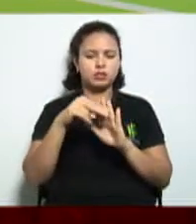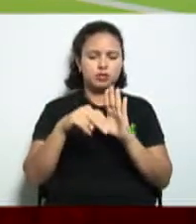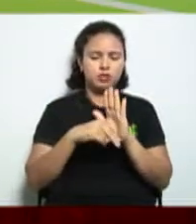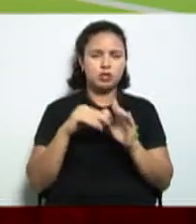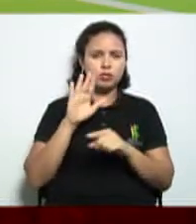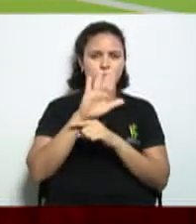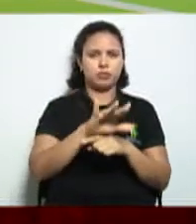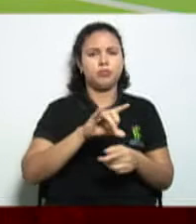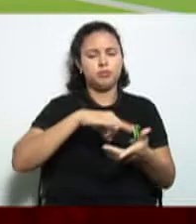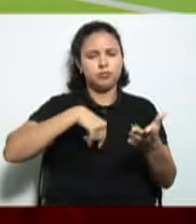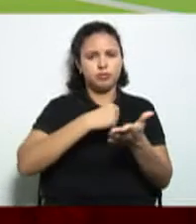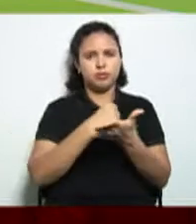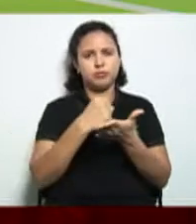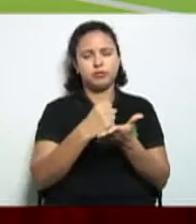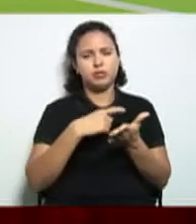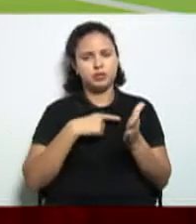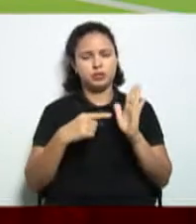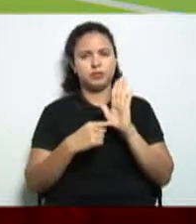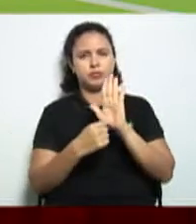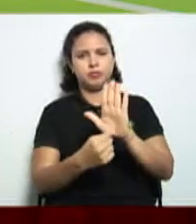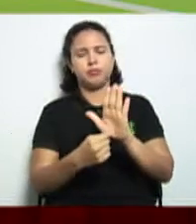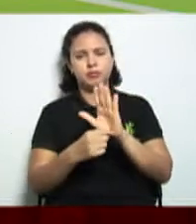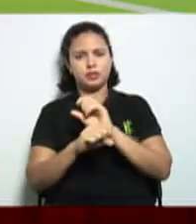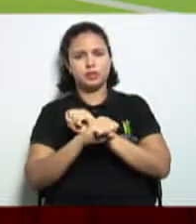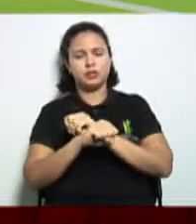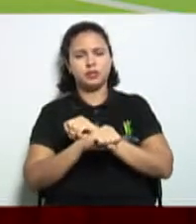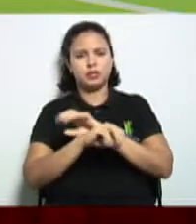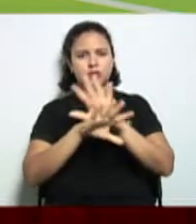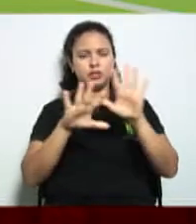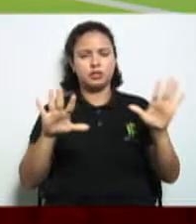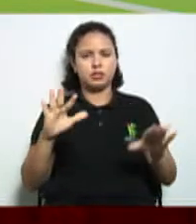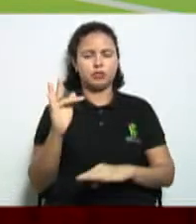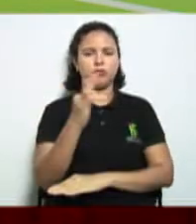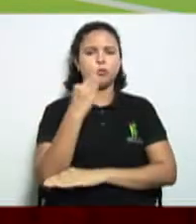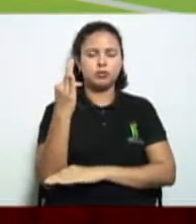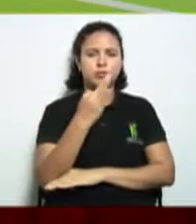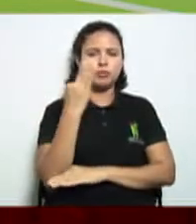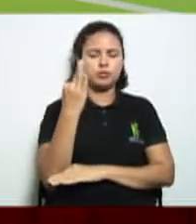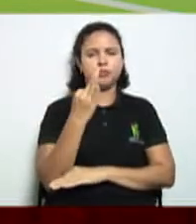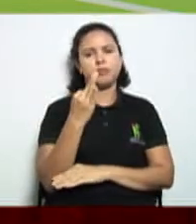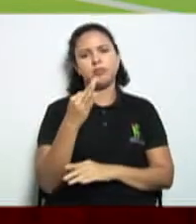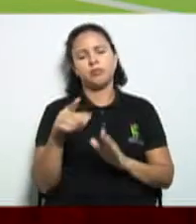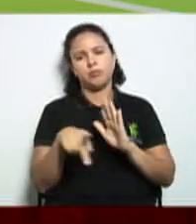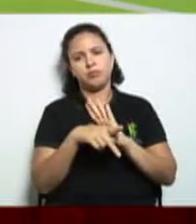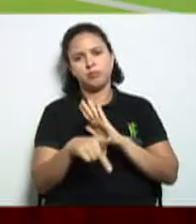a ter essa apresentação. Uma apresentação formal, uma apresentação adequada.